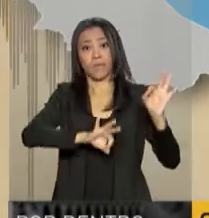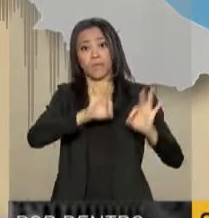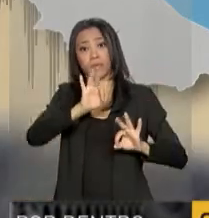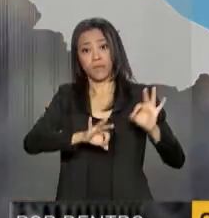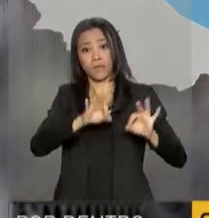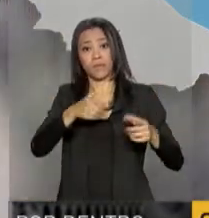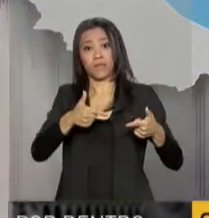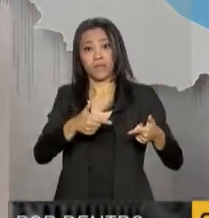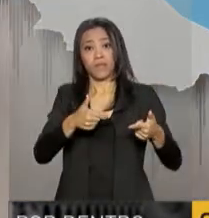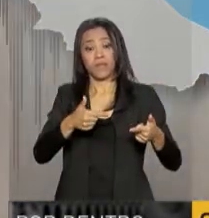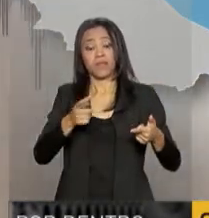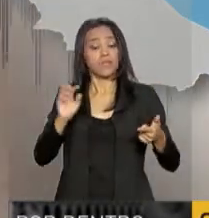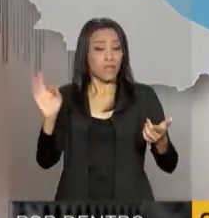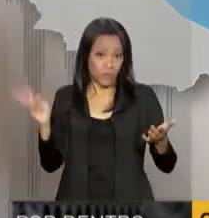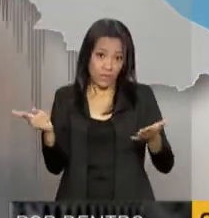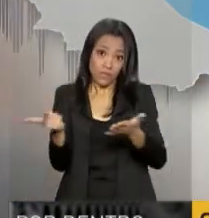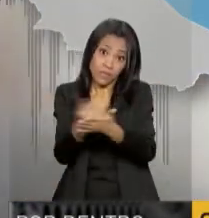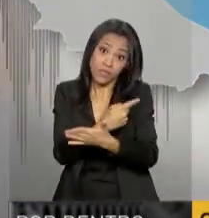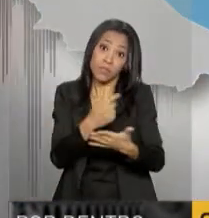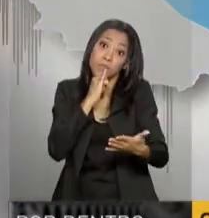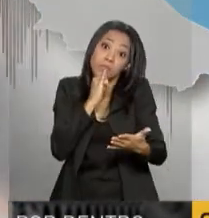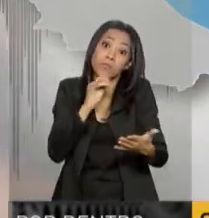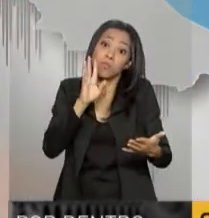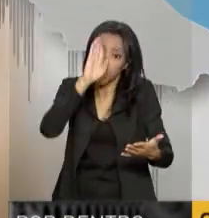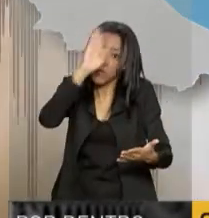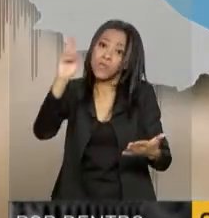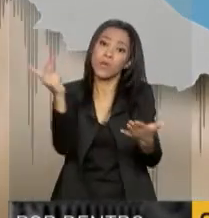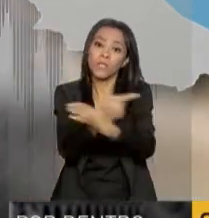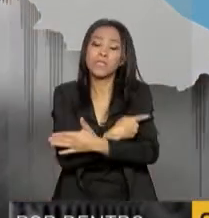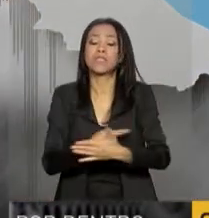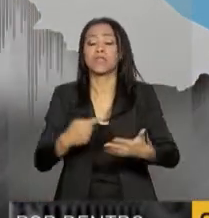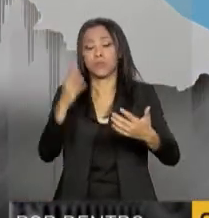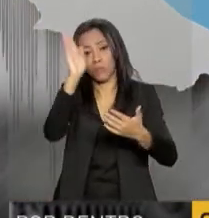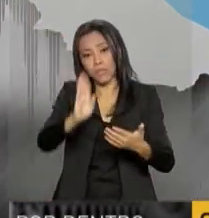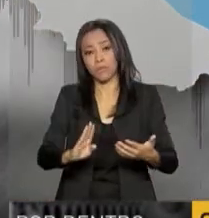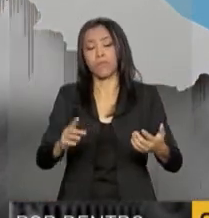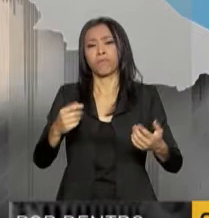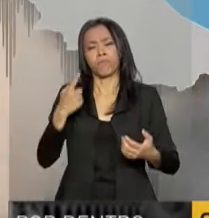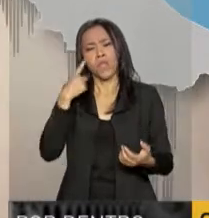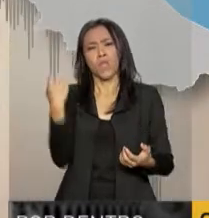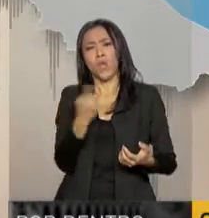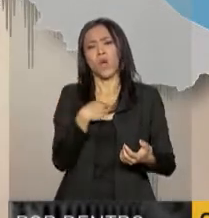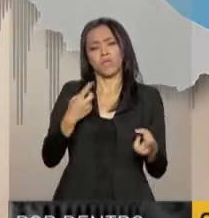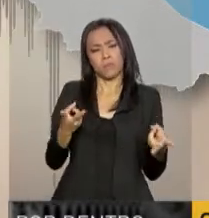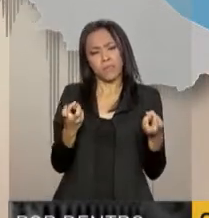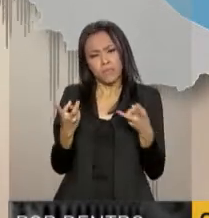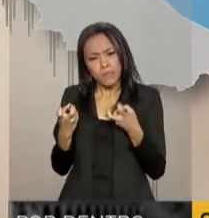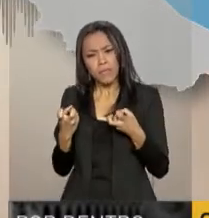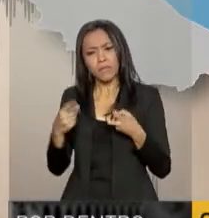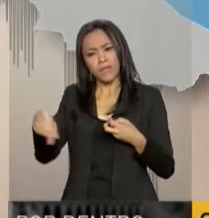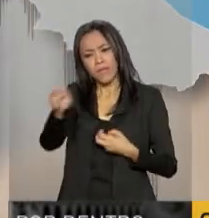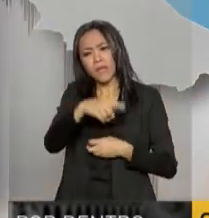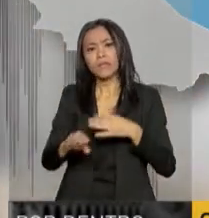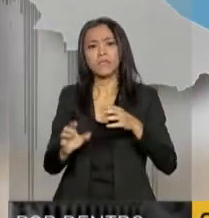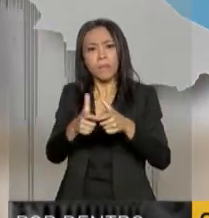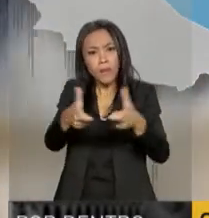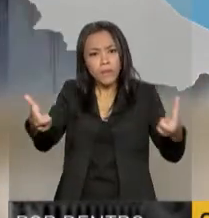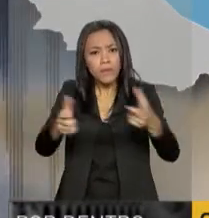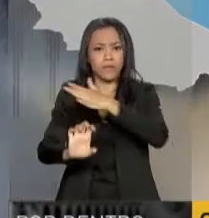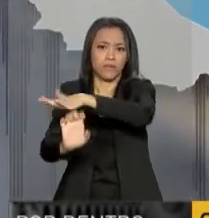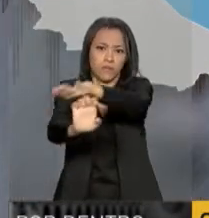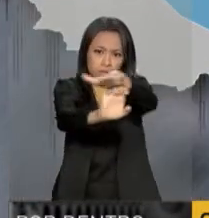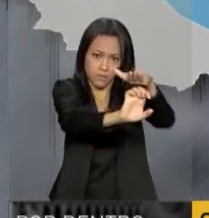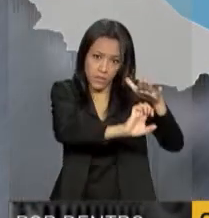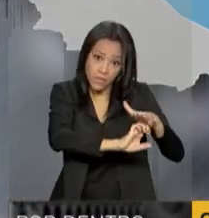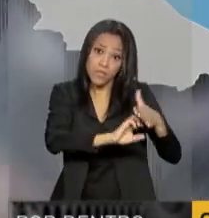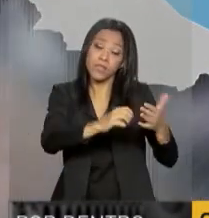brasileira percebemos também que grande parte das empresas prestadoras de serviço pra para